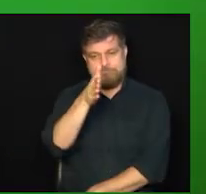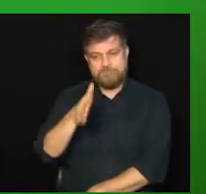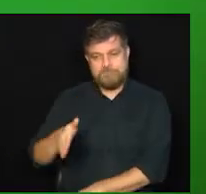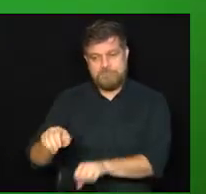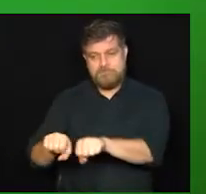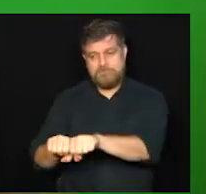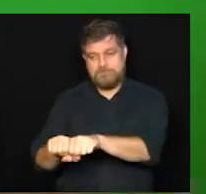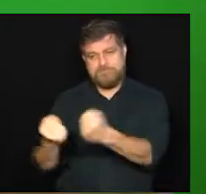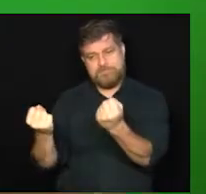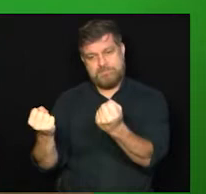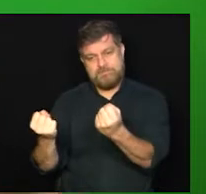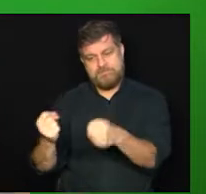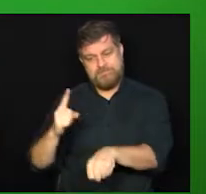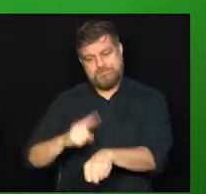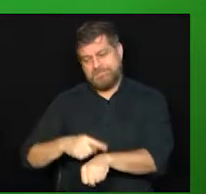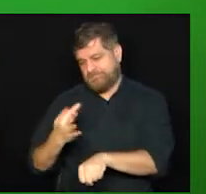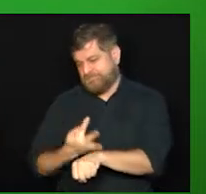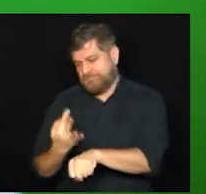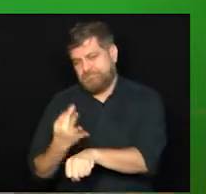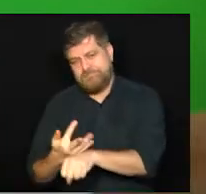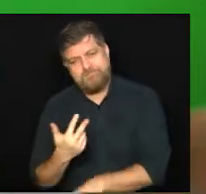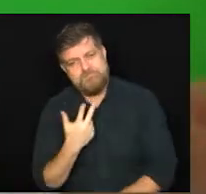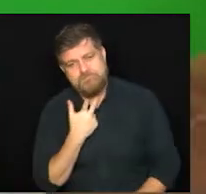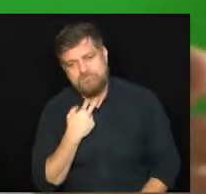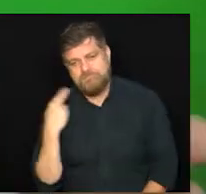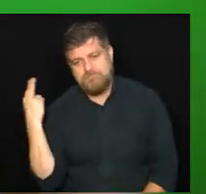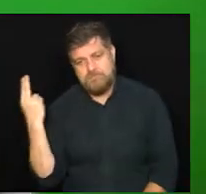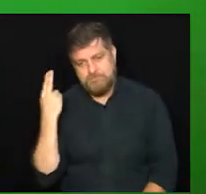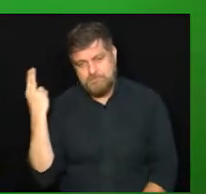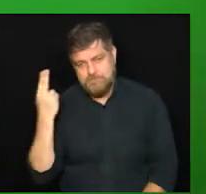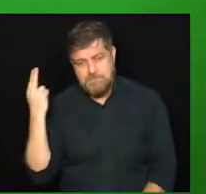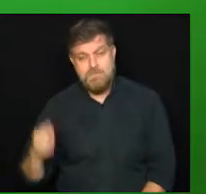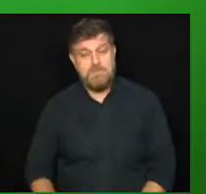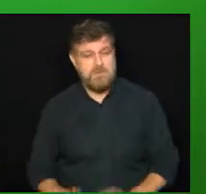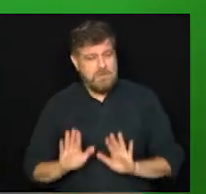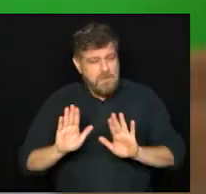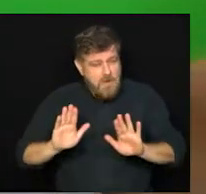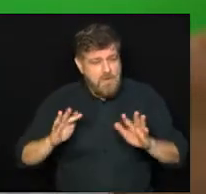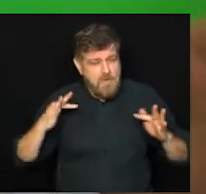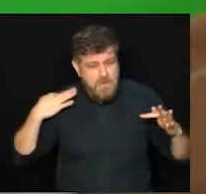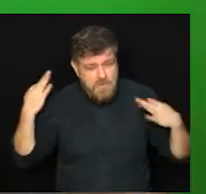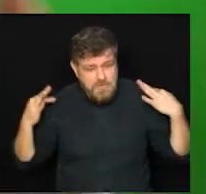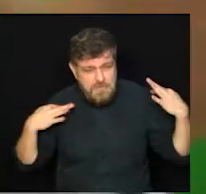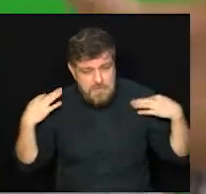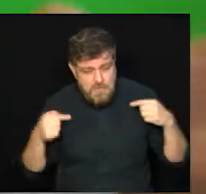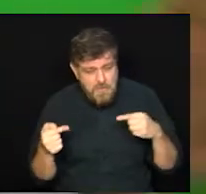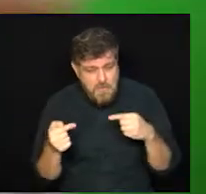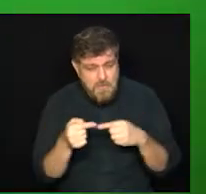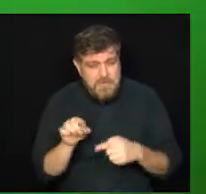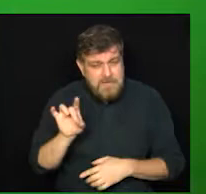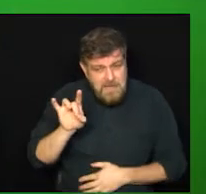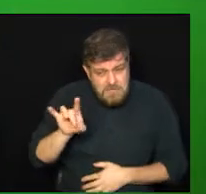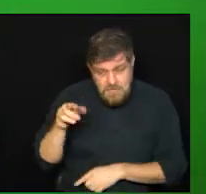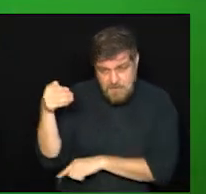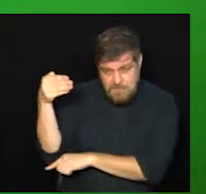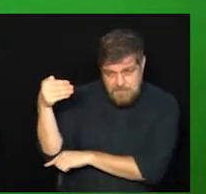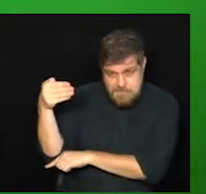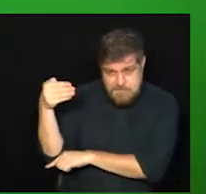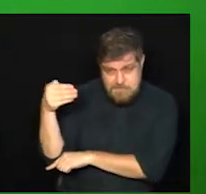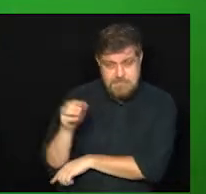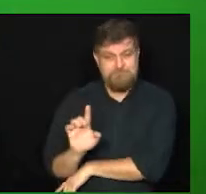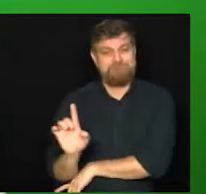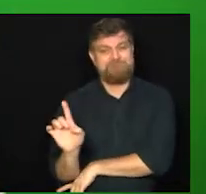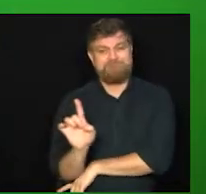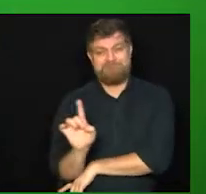disso, o turismo ele não está só aliado à hotelaria. Nós temos